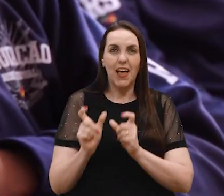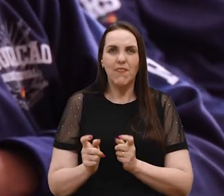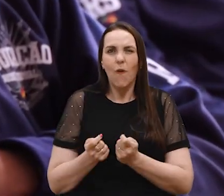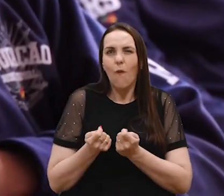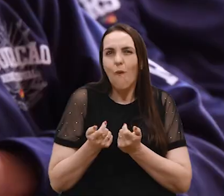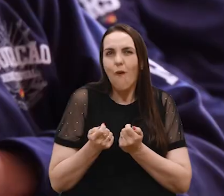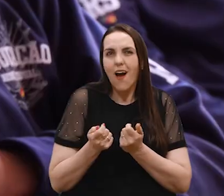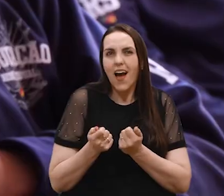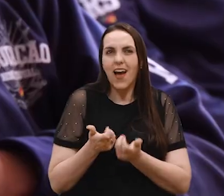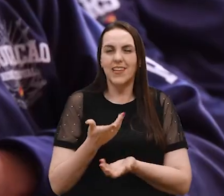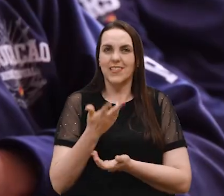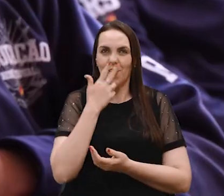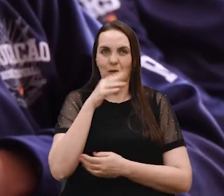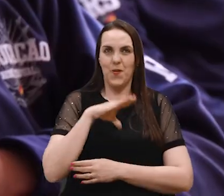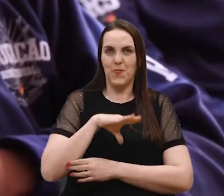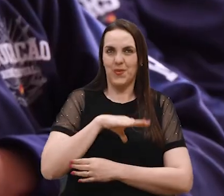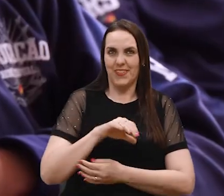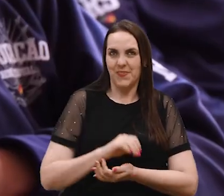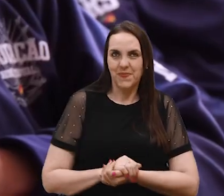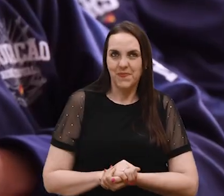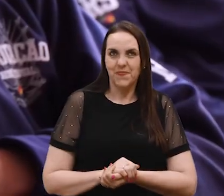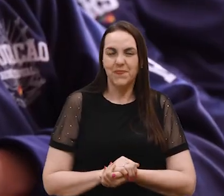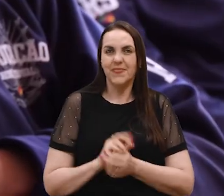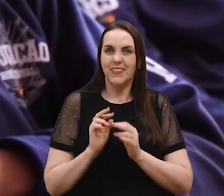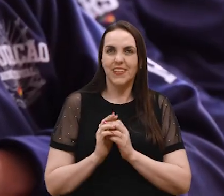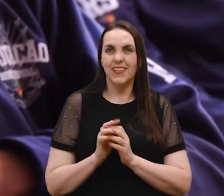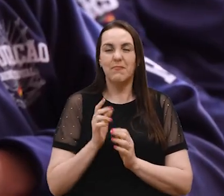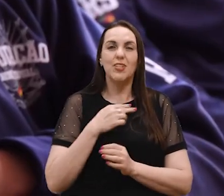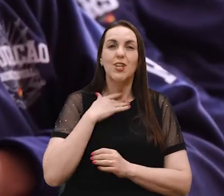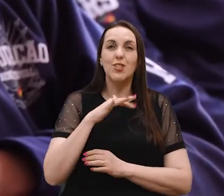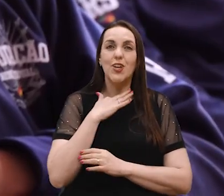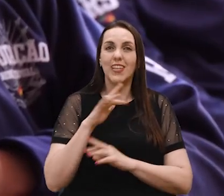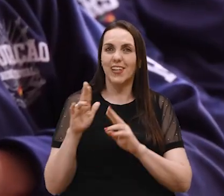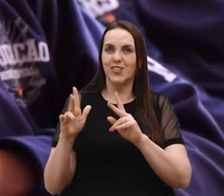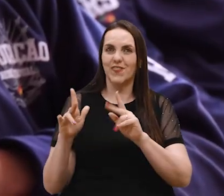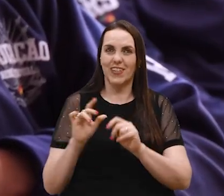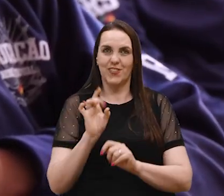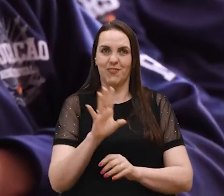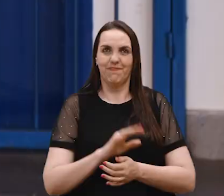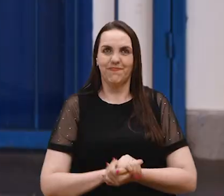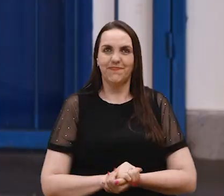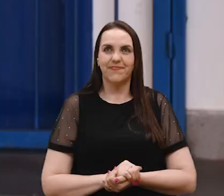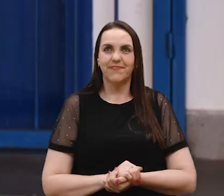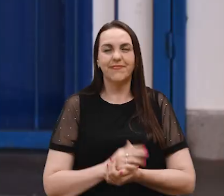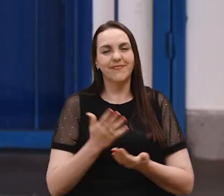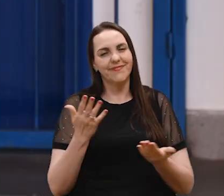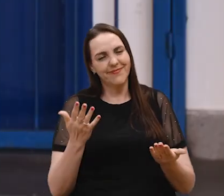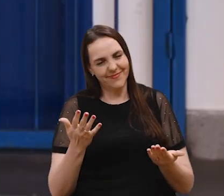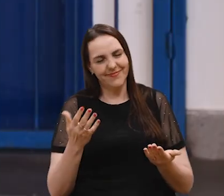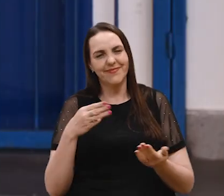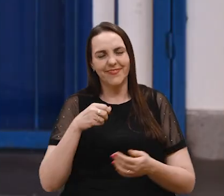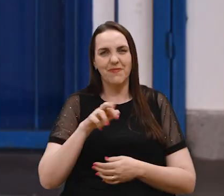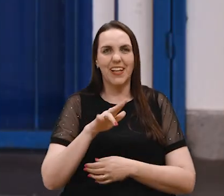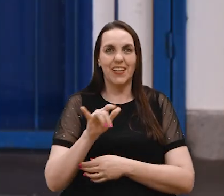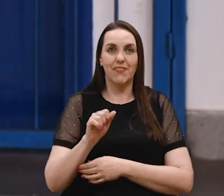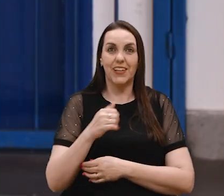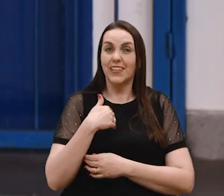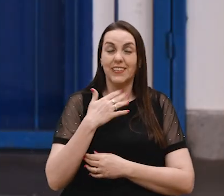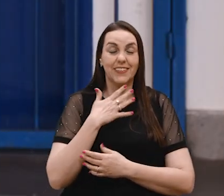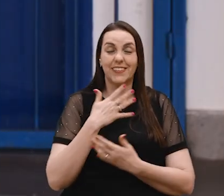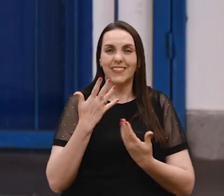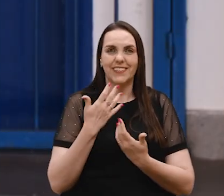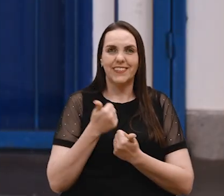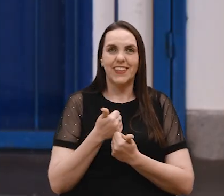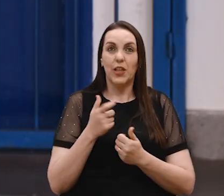ficam praticamente com a mesma pronúncia, com um sotaque diferente. Ô, Marliva, que delícia! E tu